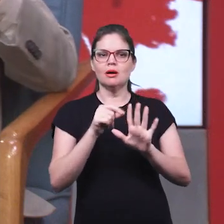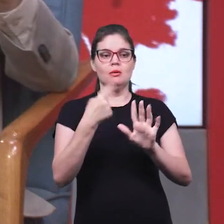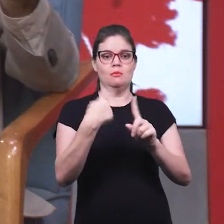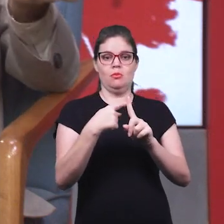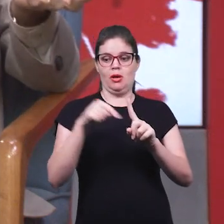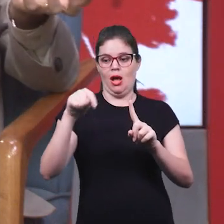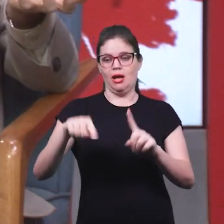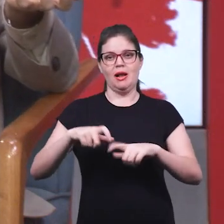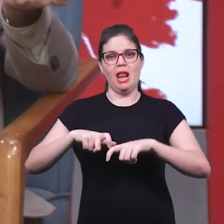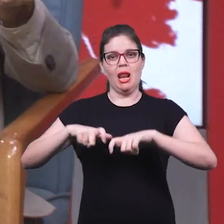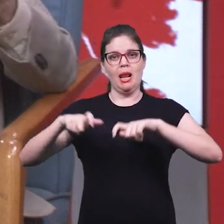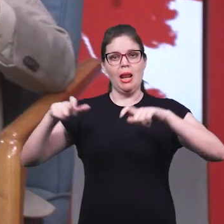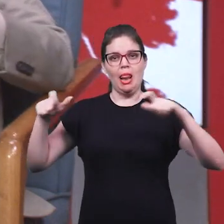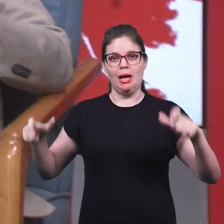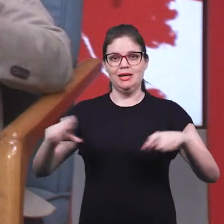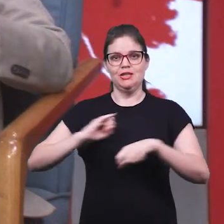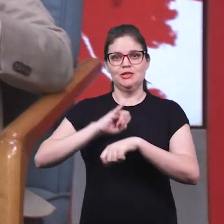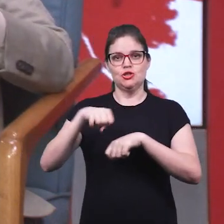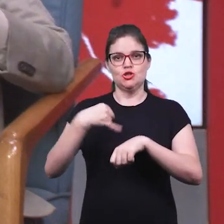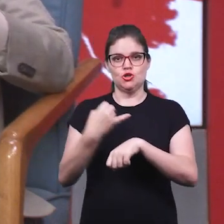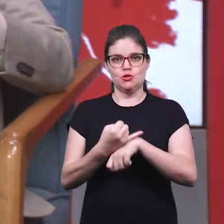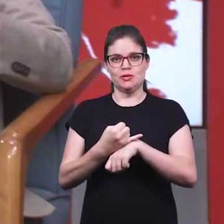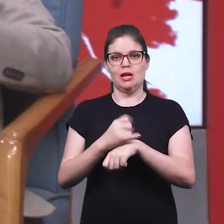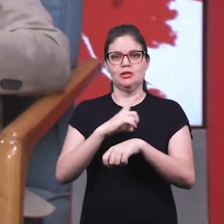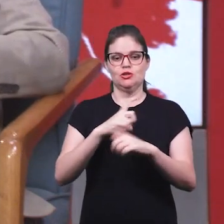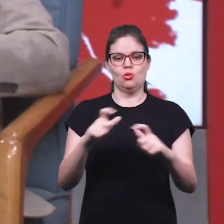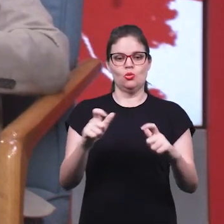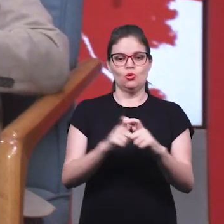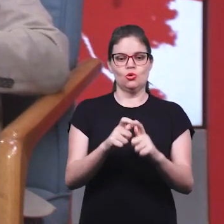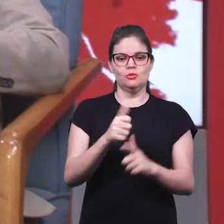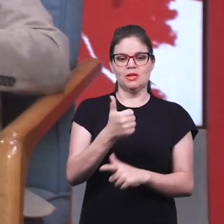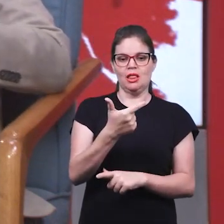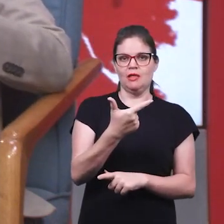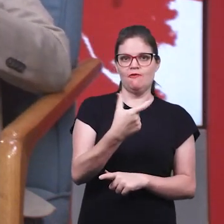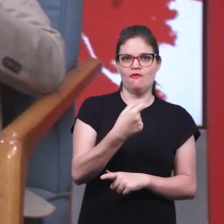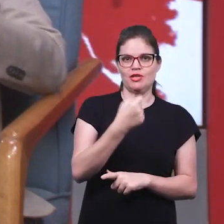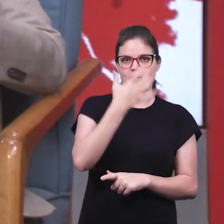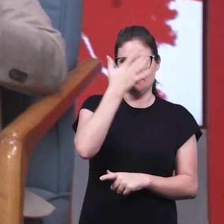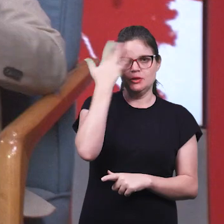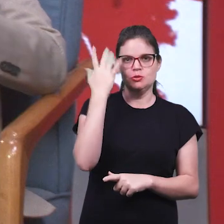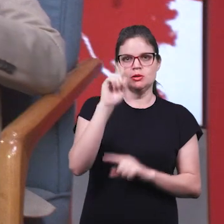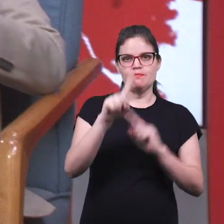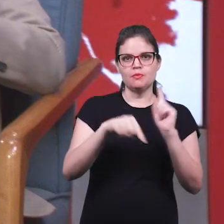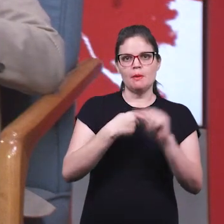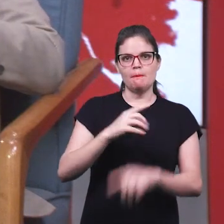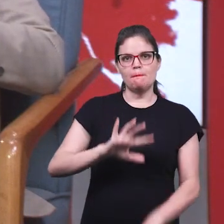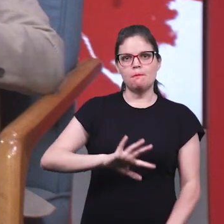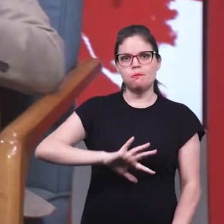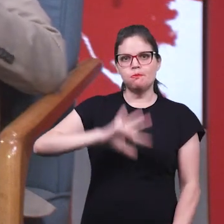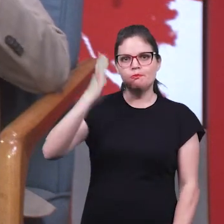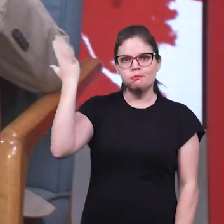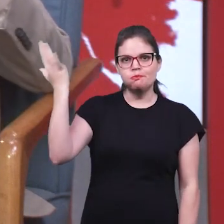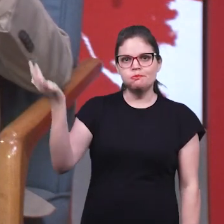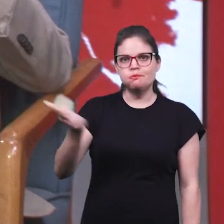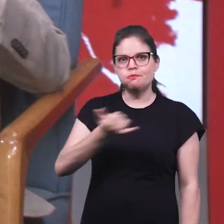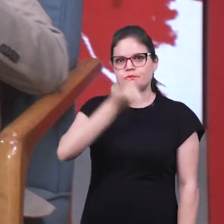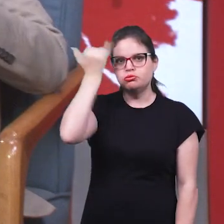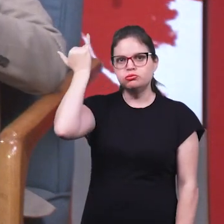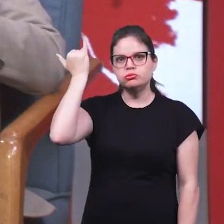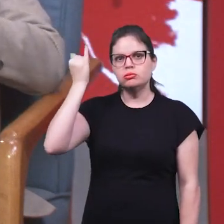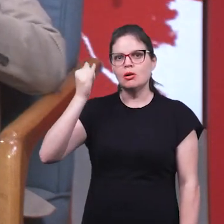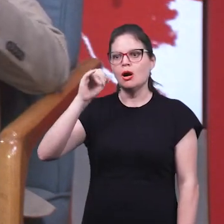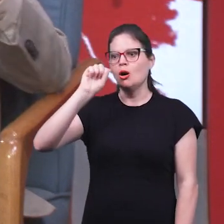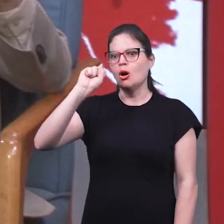têm uma ideia, a igreja em Jerusalém, no Pentecostes tinha um grupo menor de 120 e de repente ali em Jerusalém o grupo aumentou para